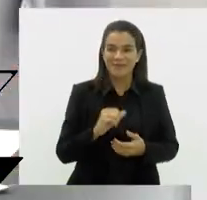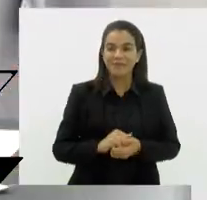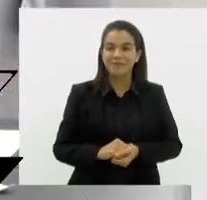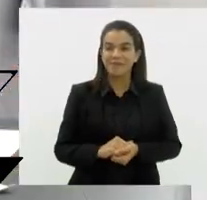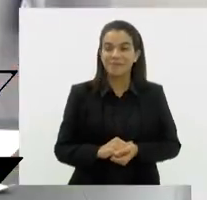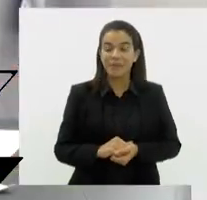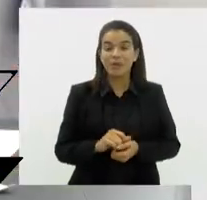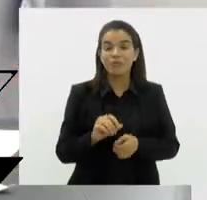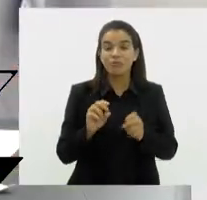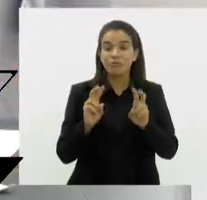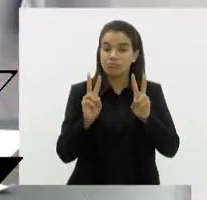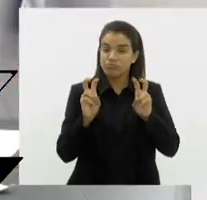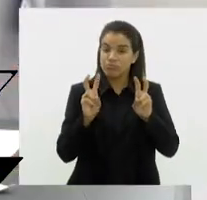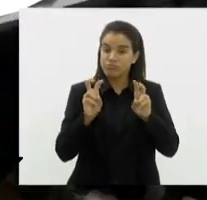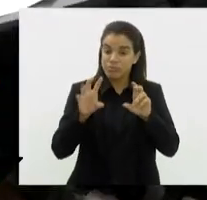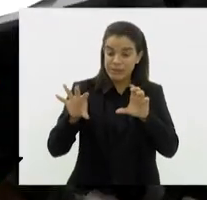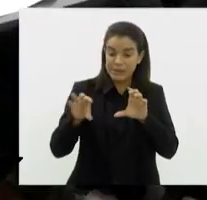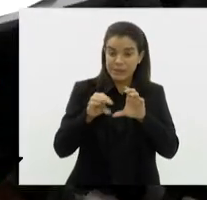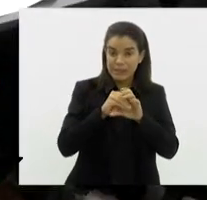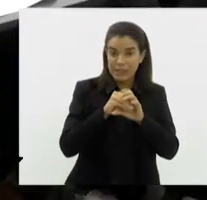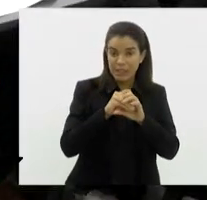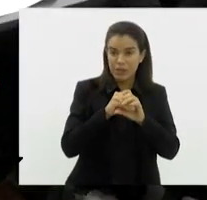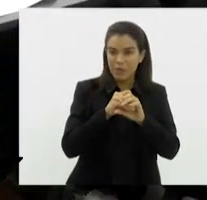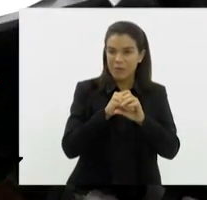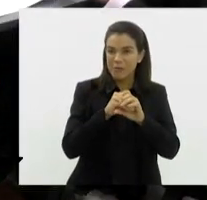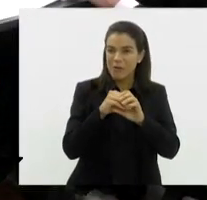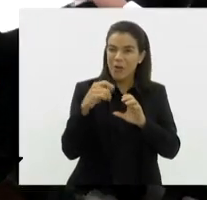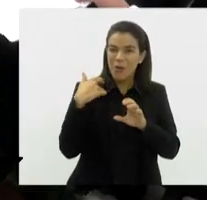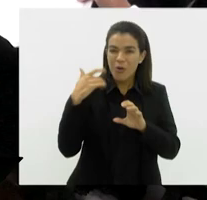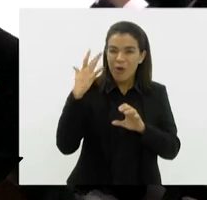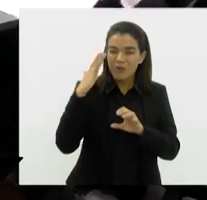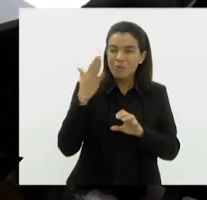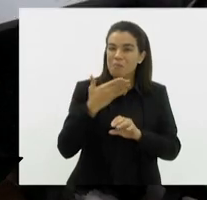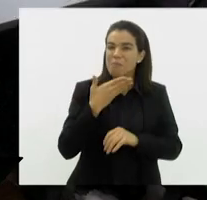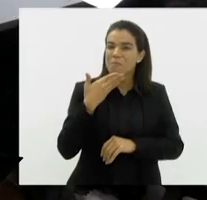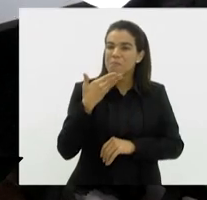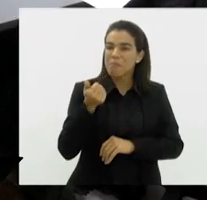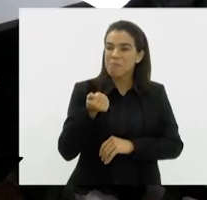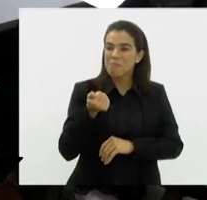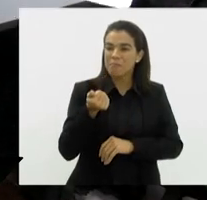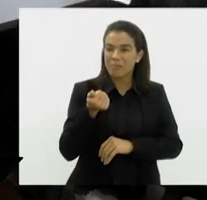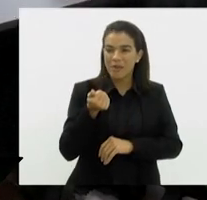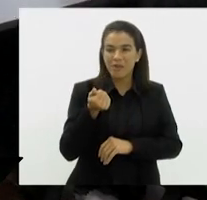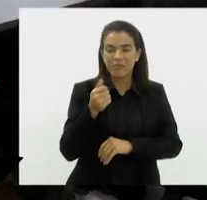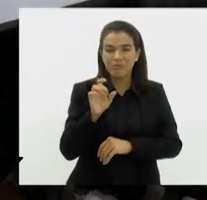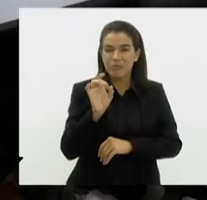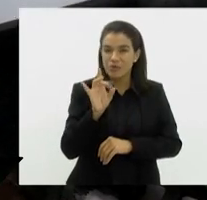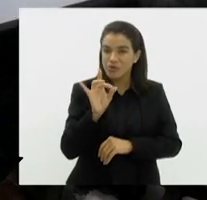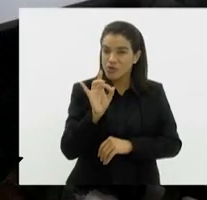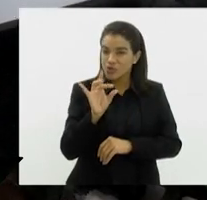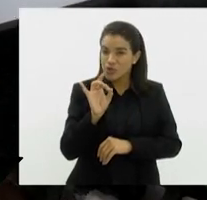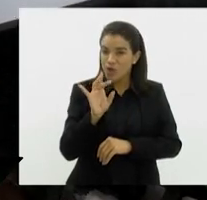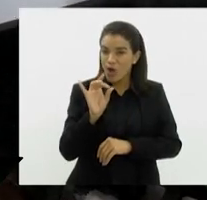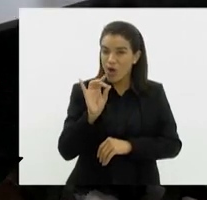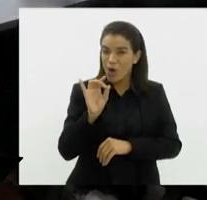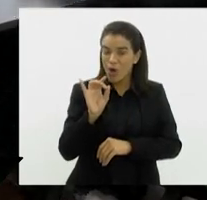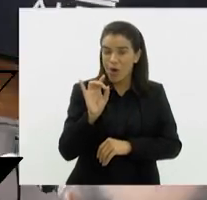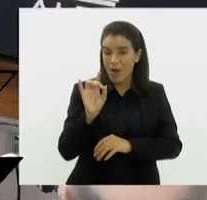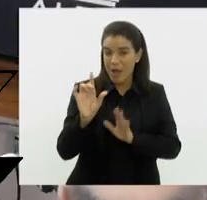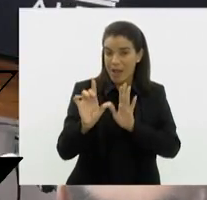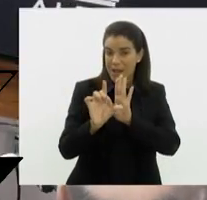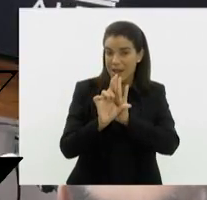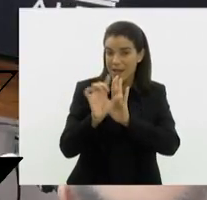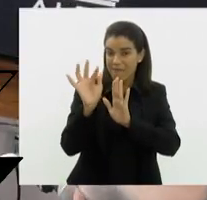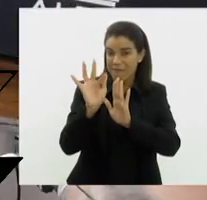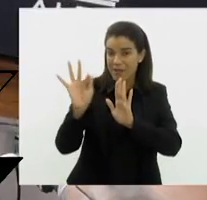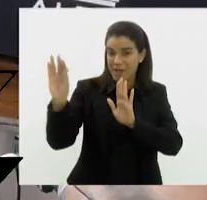da cautela, não seria muito, talvez, melhor apenas citar a lei federal...